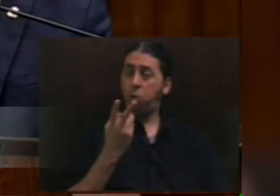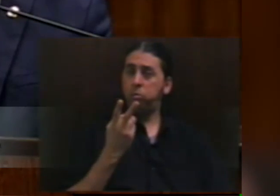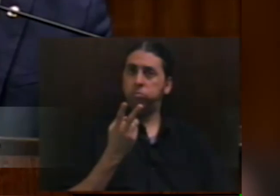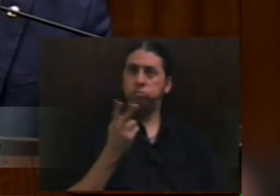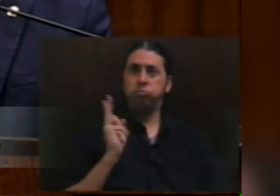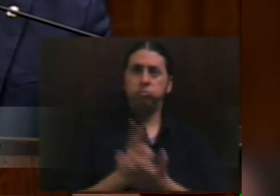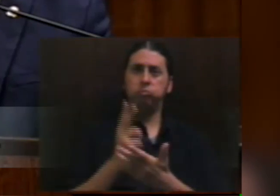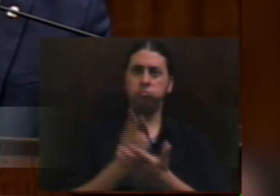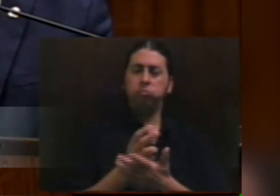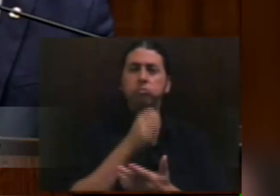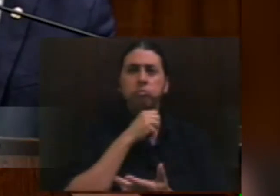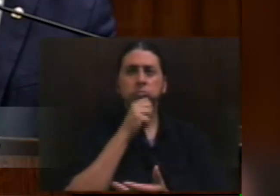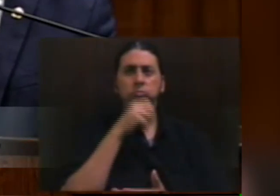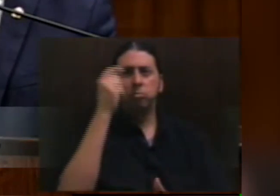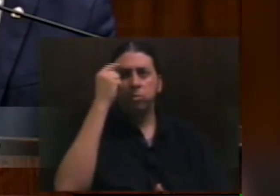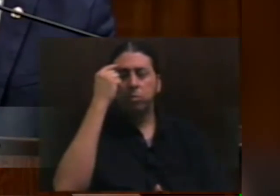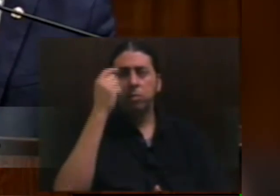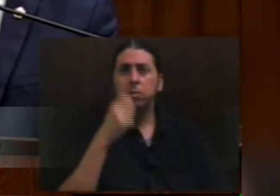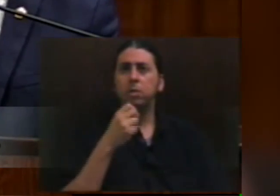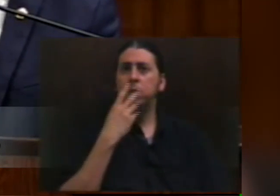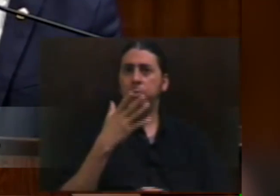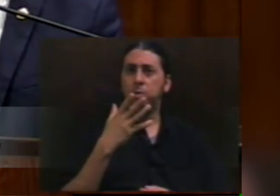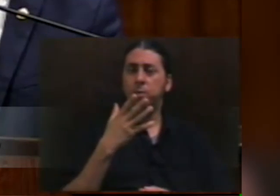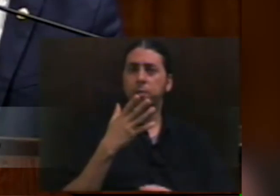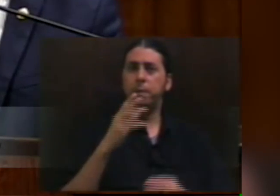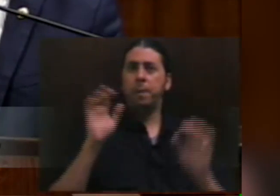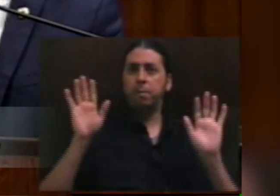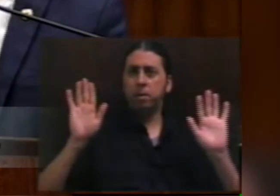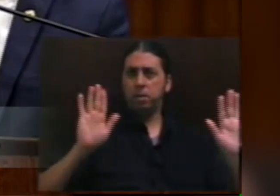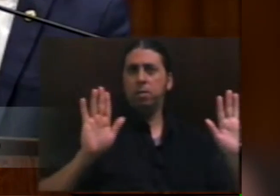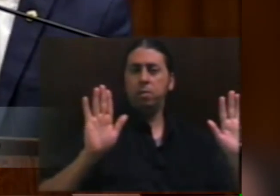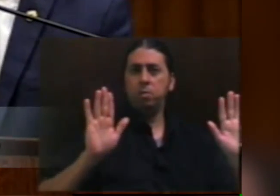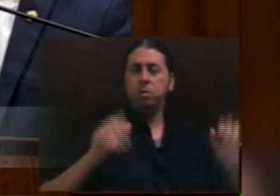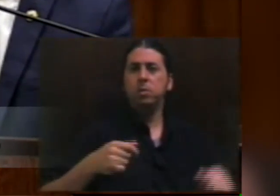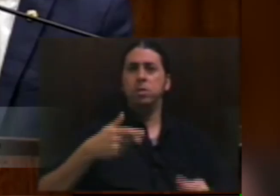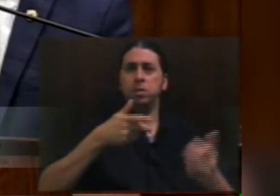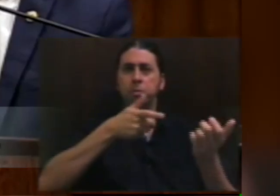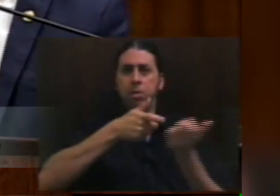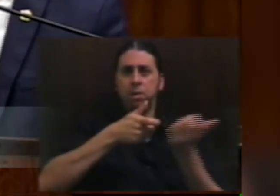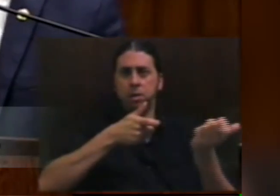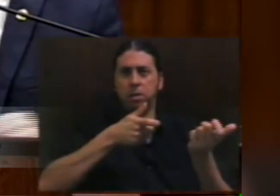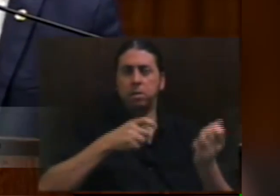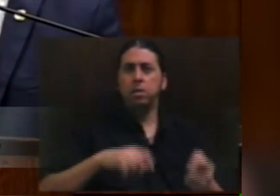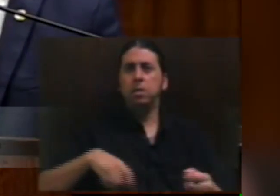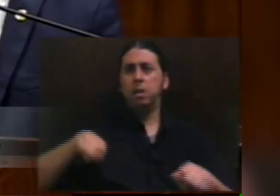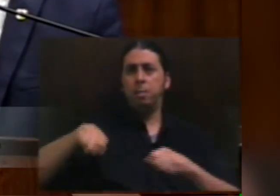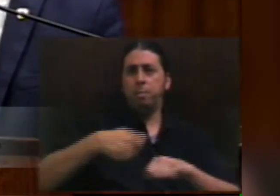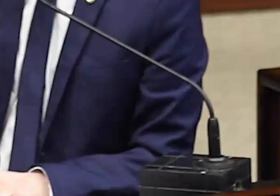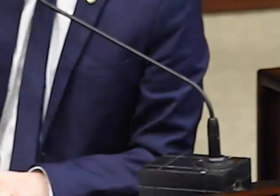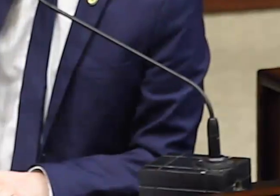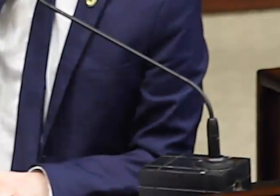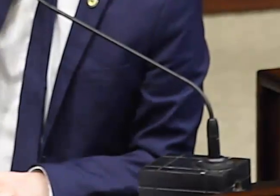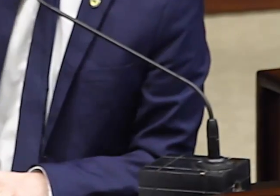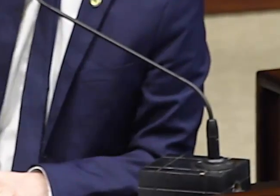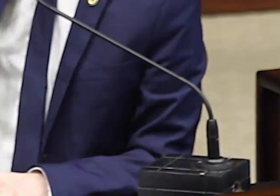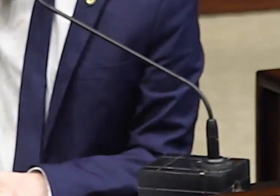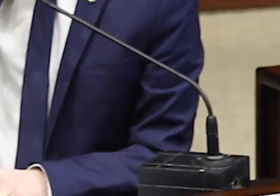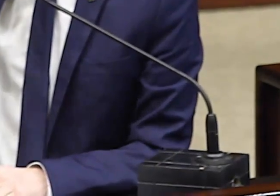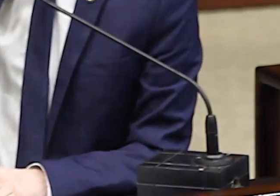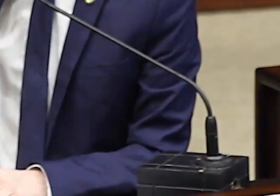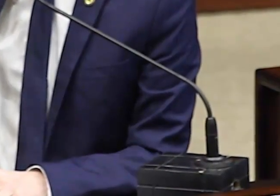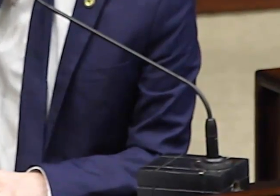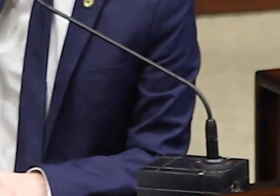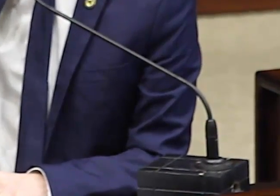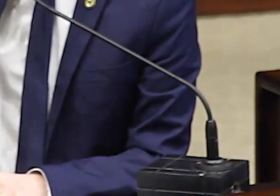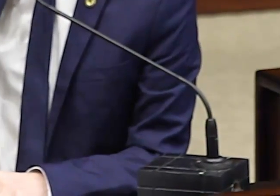caber um bom paredão, uma boa espingarda, uma boa pá e uma boa cova. Deputado Pedro Ruas,